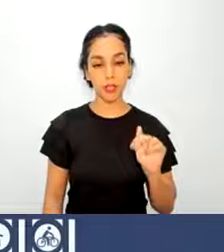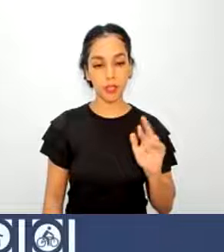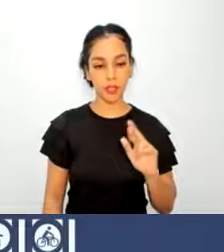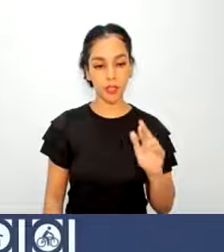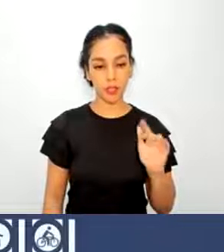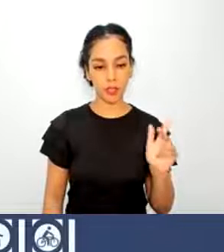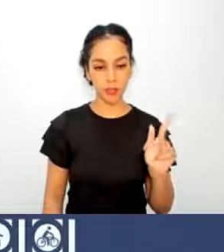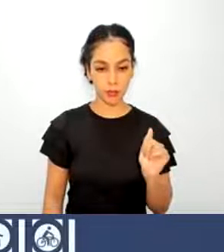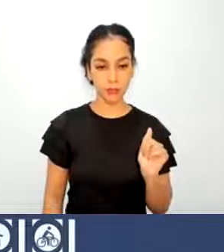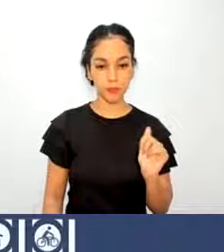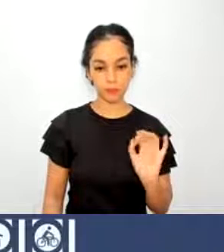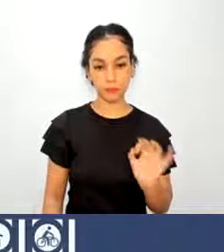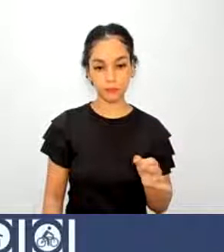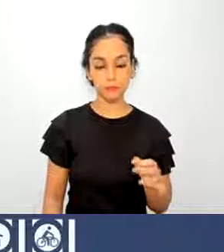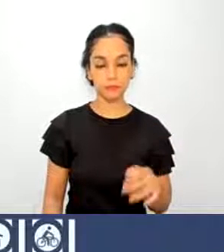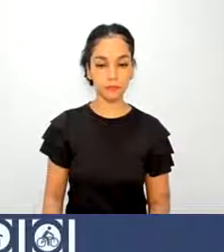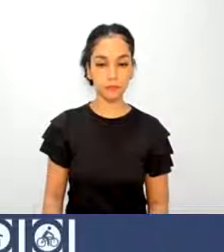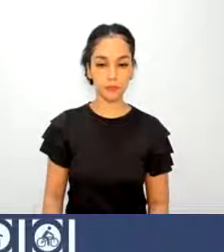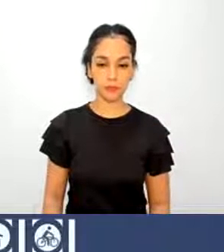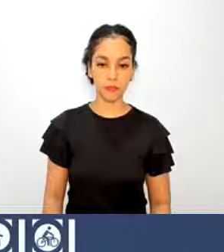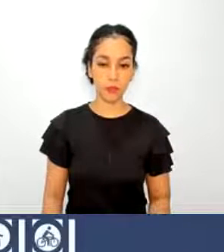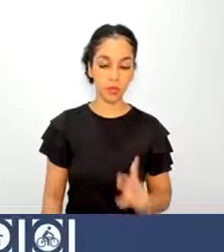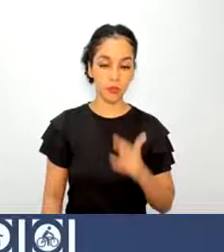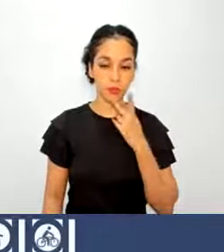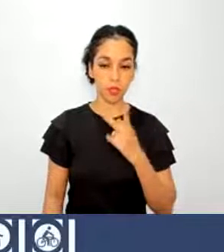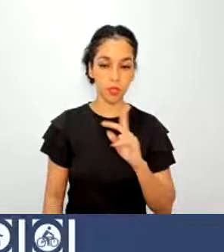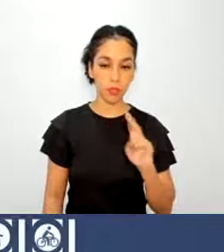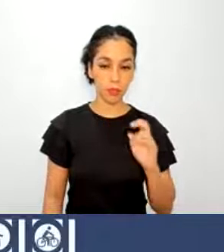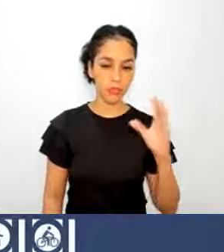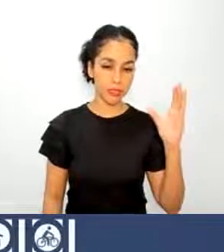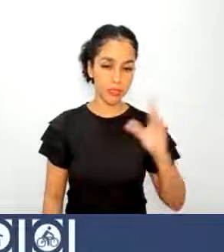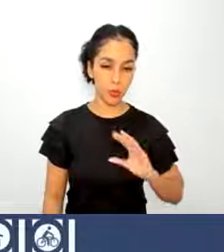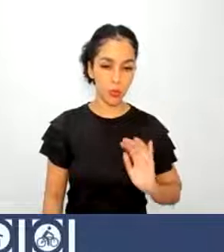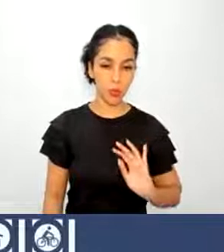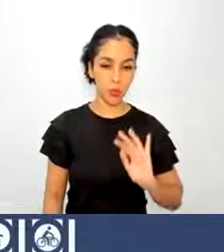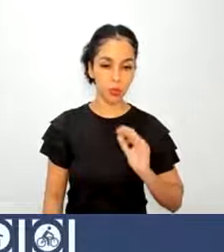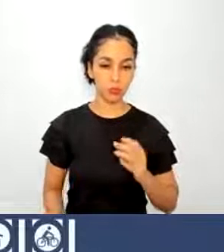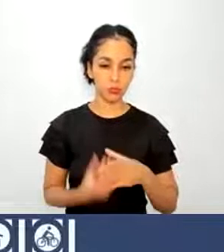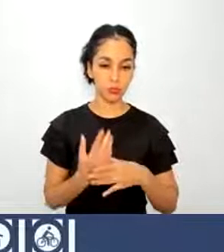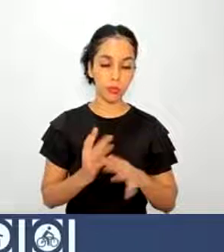elas são feitas pelo cidadão e tal, de uma forma insurgente, aí sim.